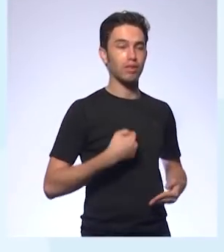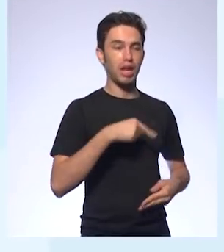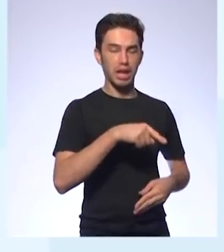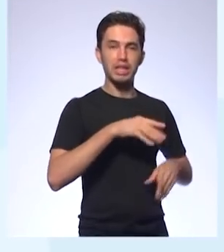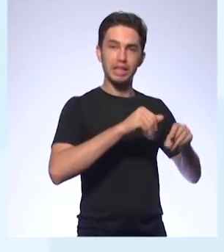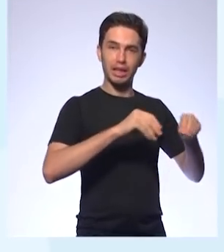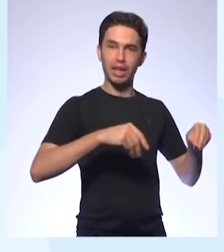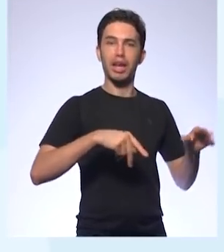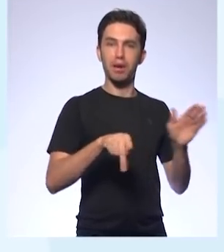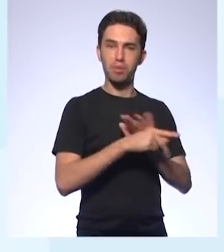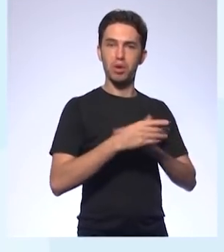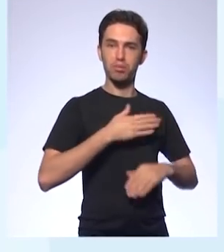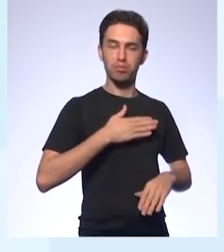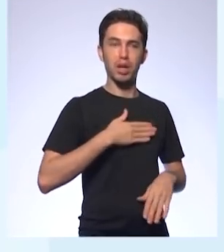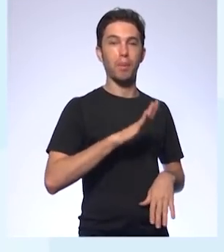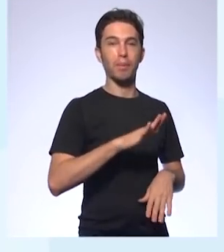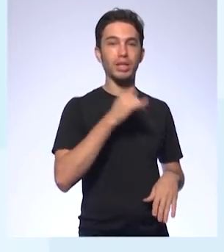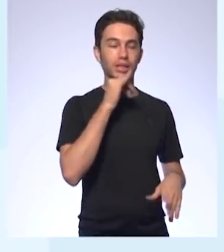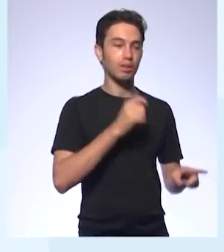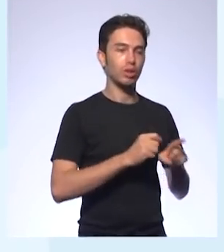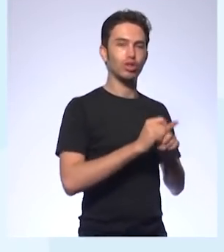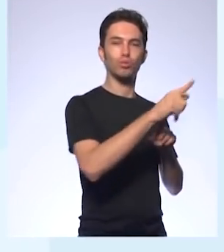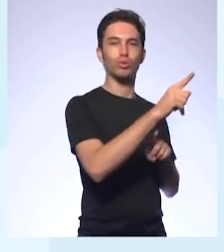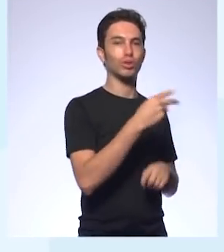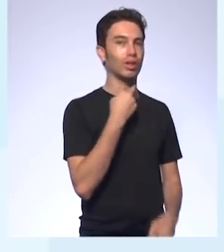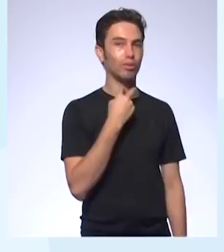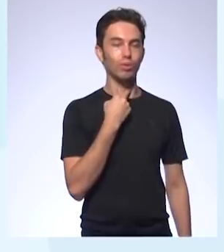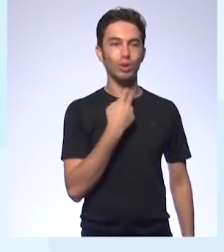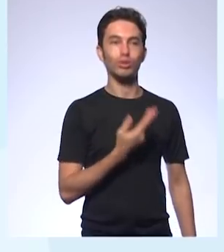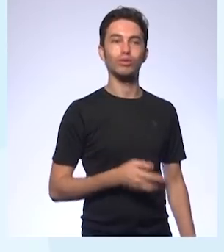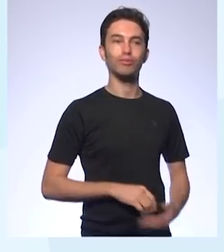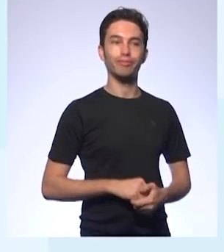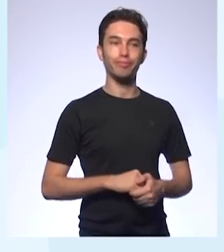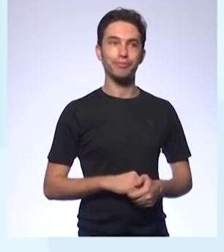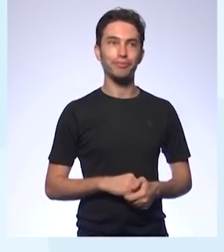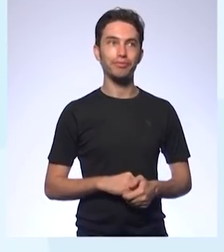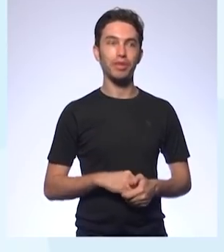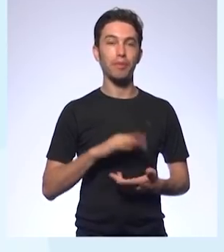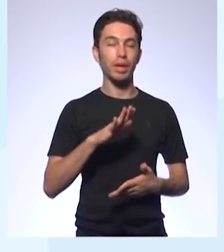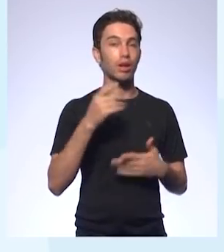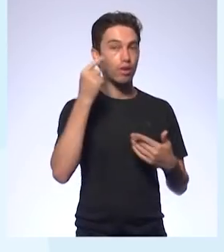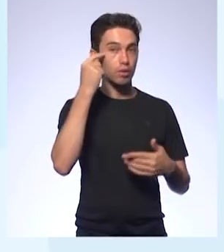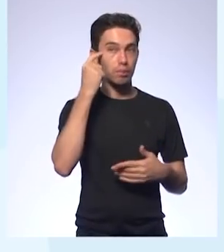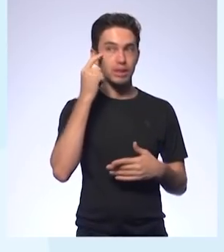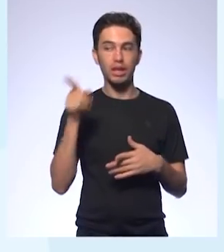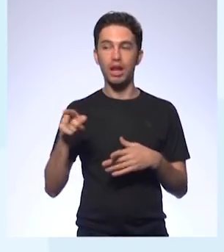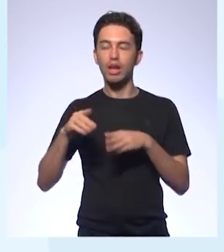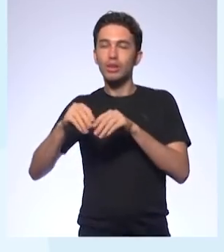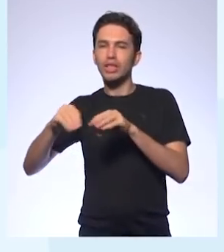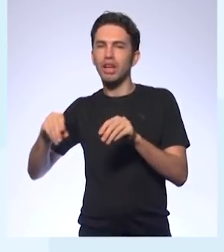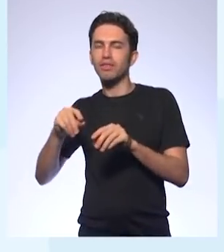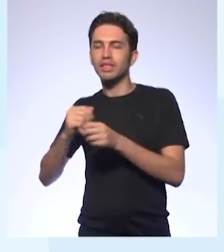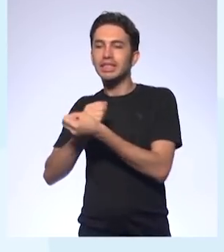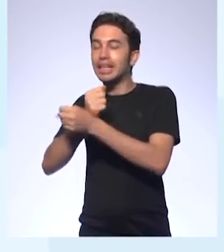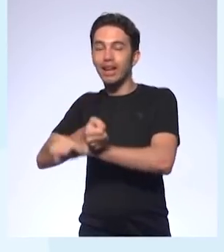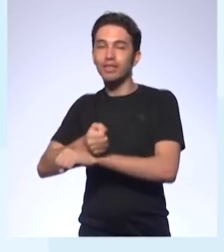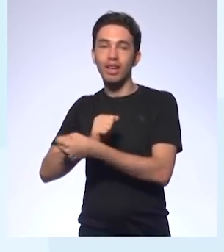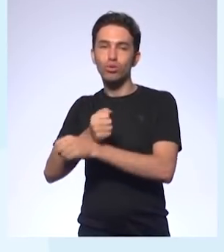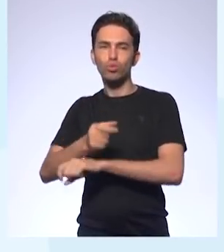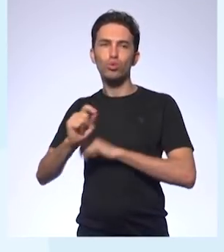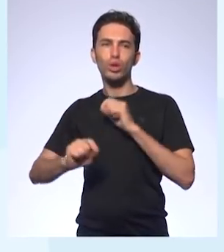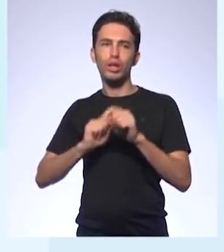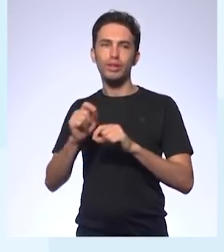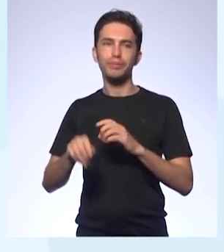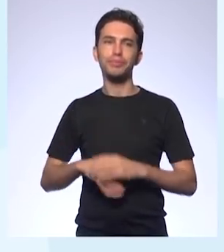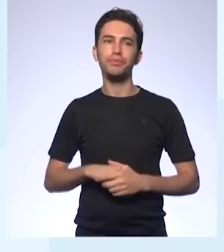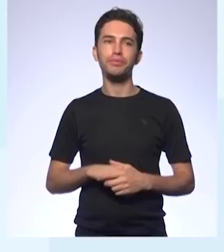aí, o senhor feudal não podia expulsá-los da terra. Perfeito. Agora, vamos pensar o que é um escravizado. Eram coisificados.